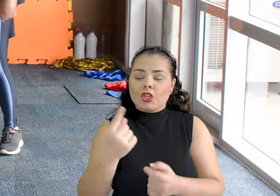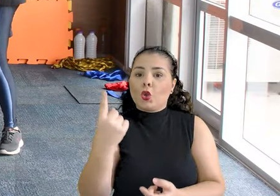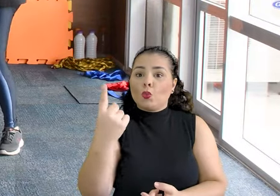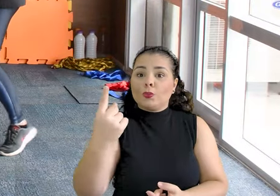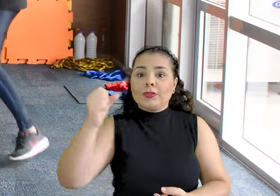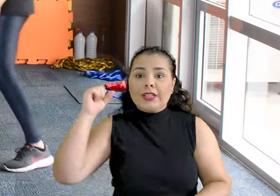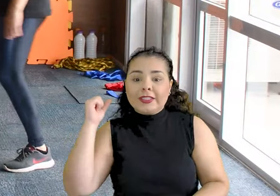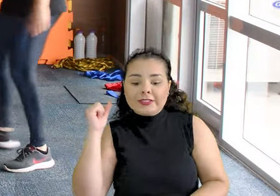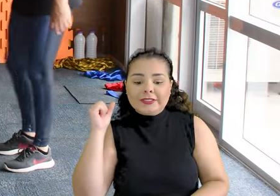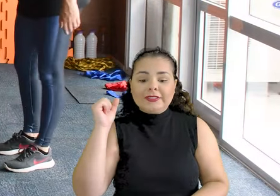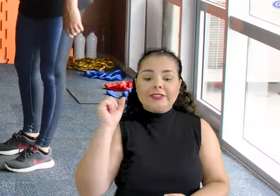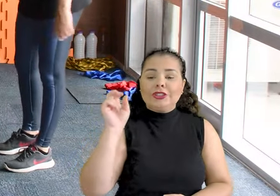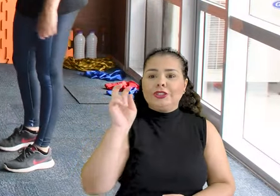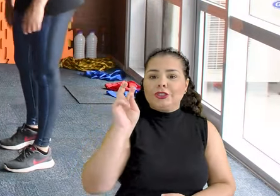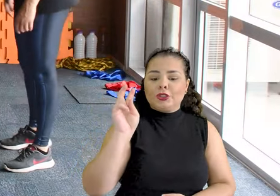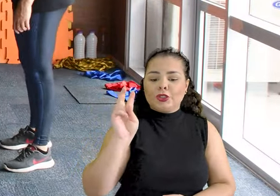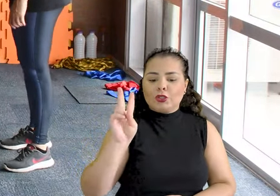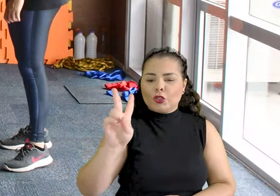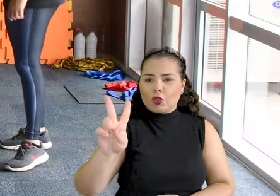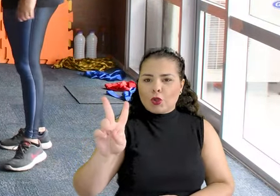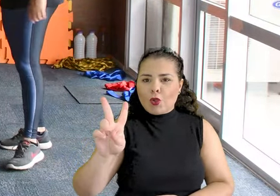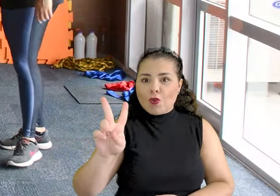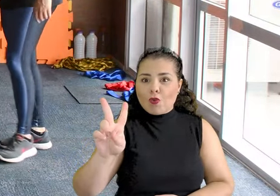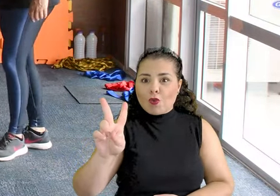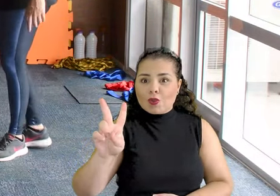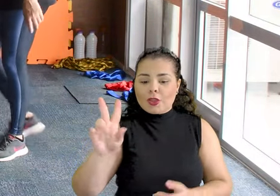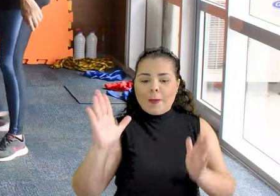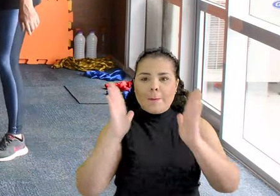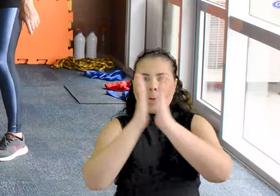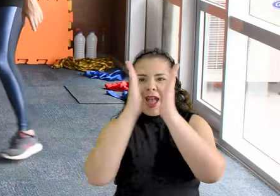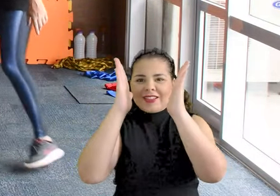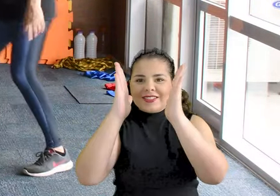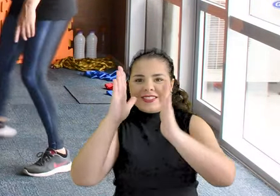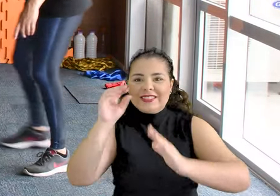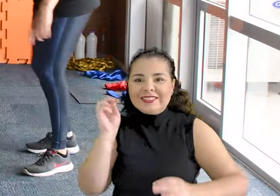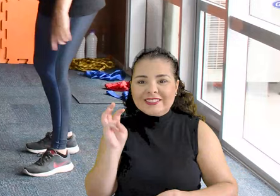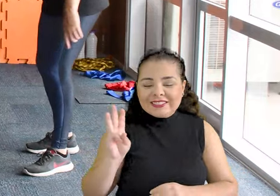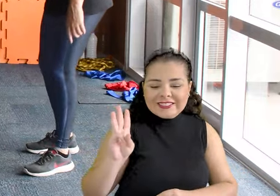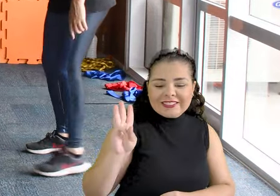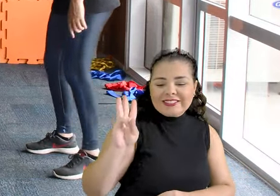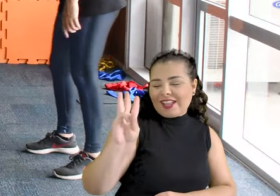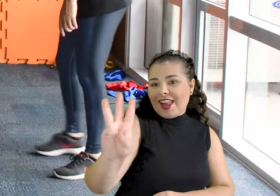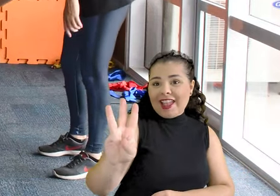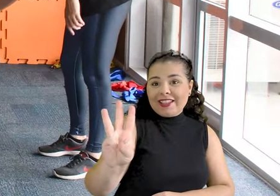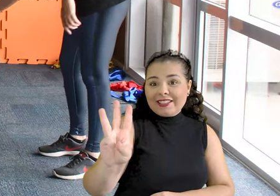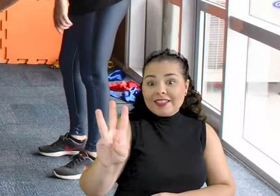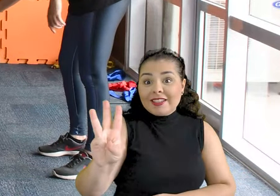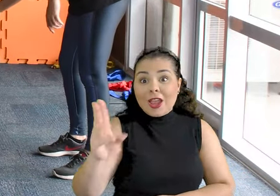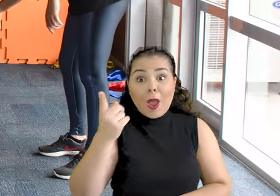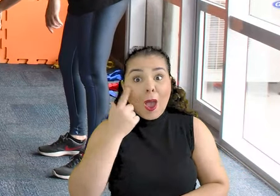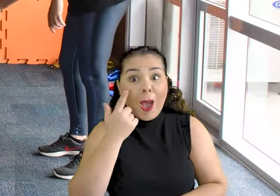Não pode. Vem um aqui na frente, o outro aqui, por favor.